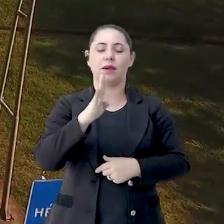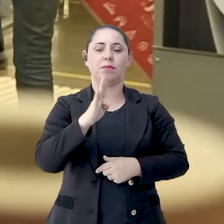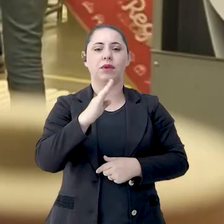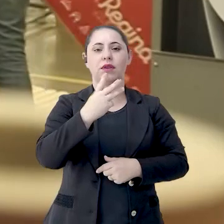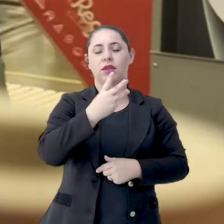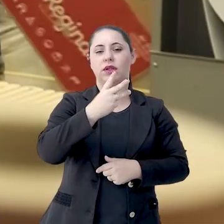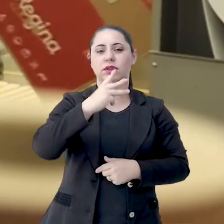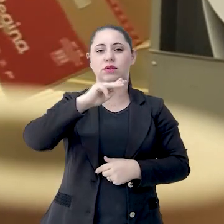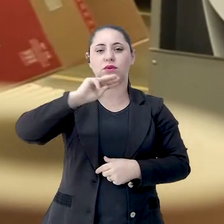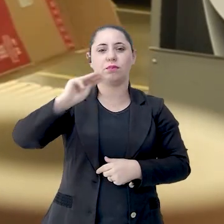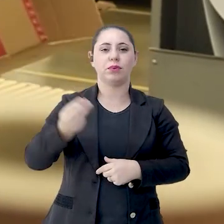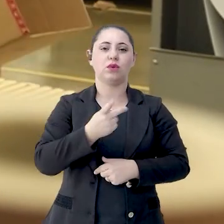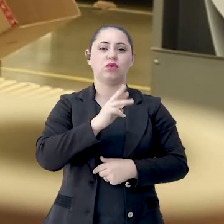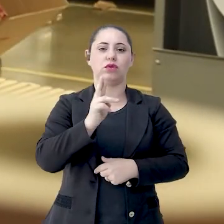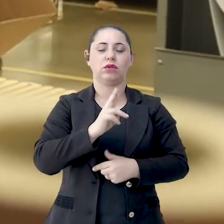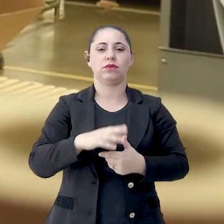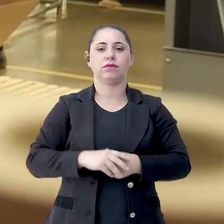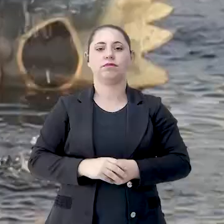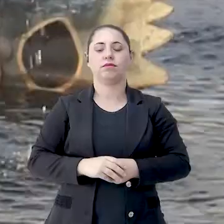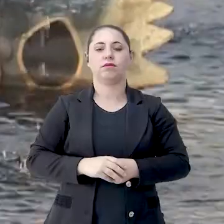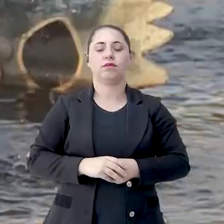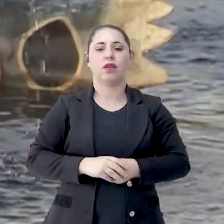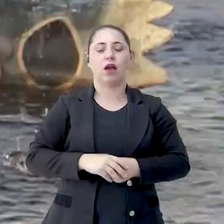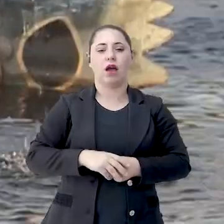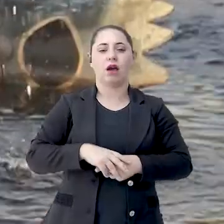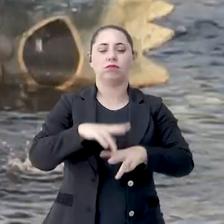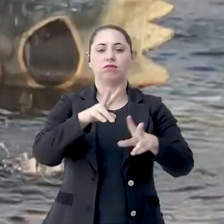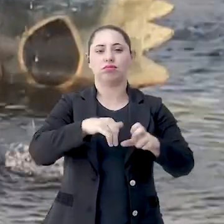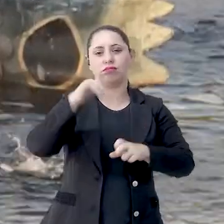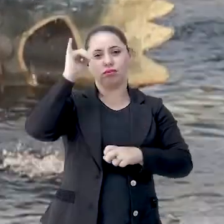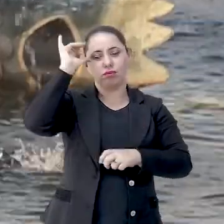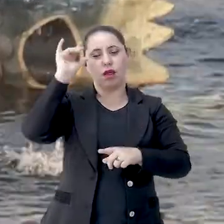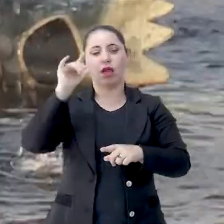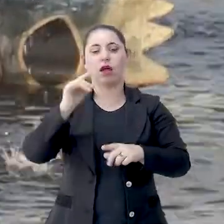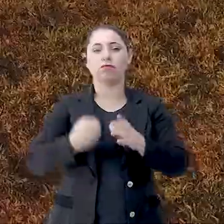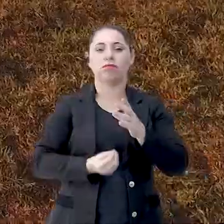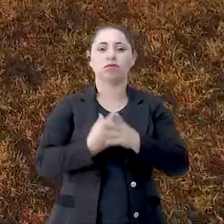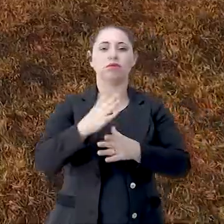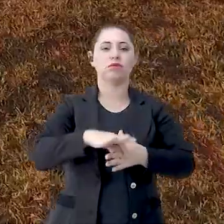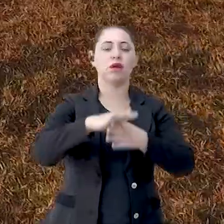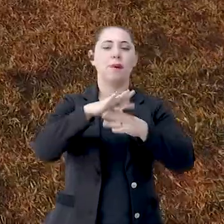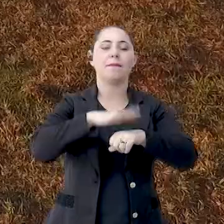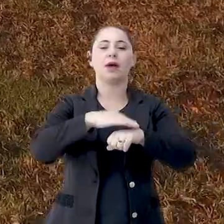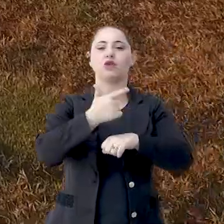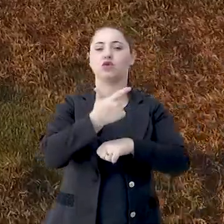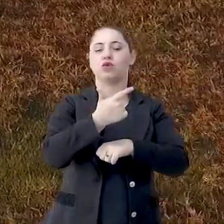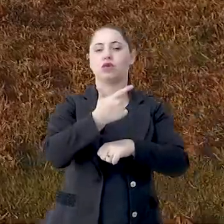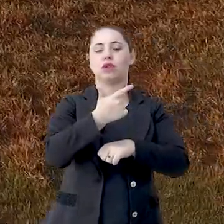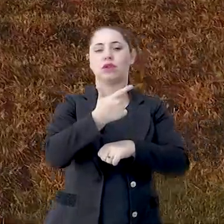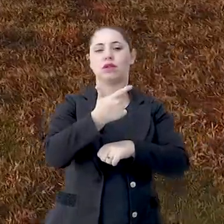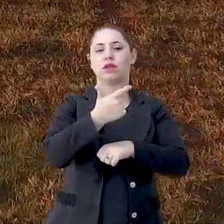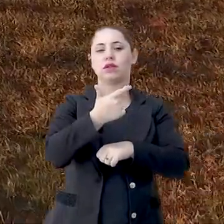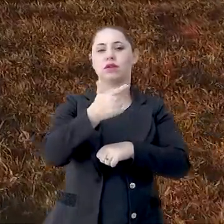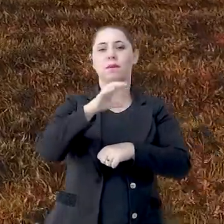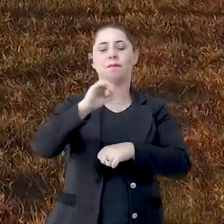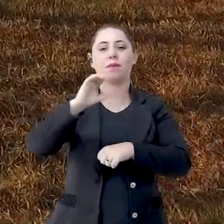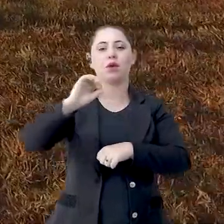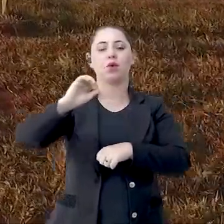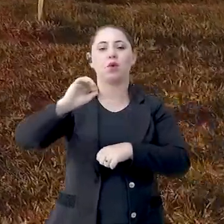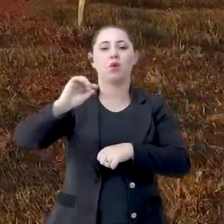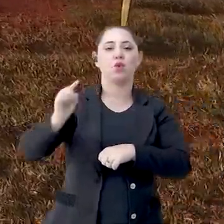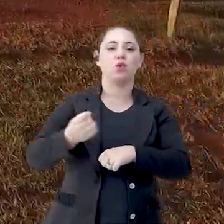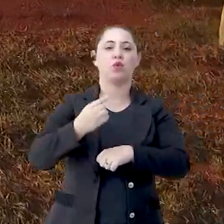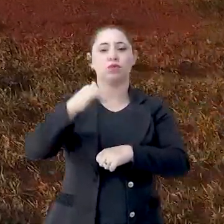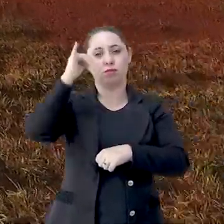estado. Tem um produto interno bruto de R$300 milhões. A agropecuária se destaca, já são mais